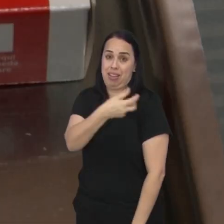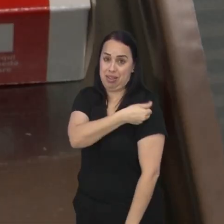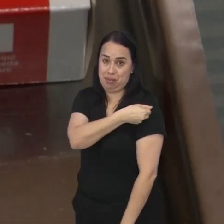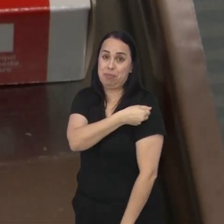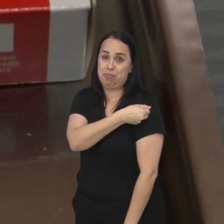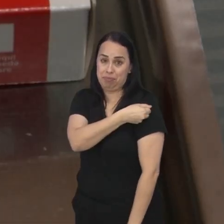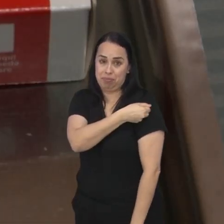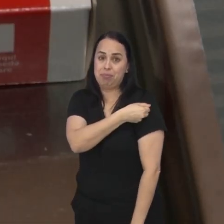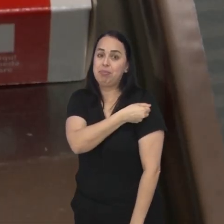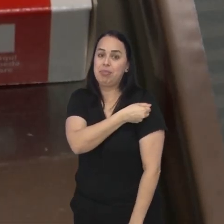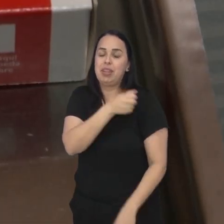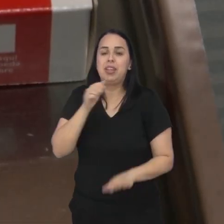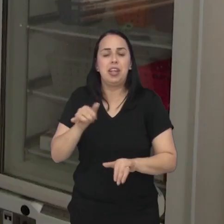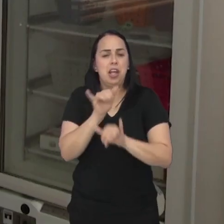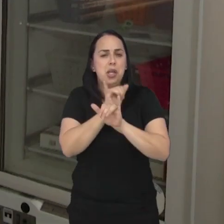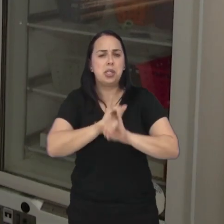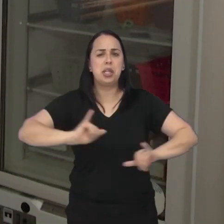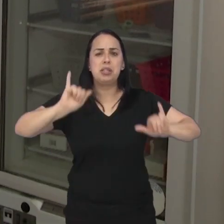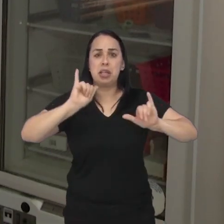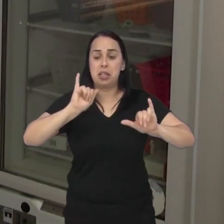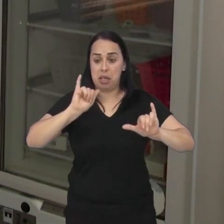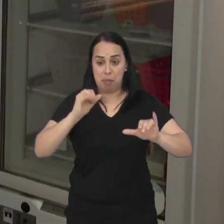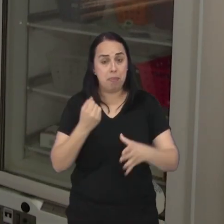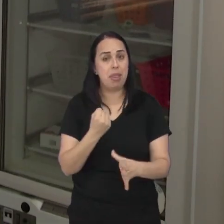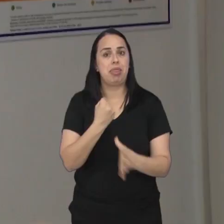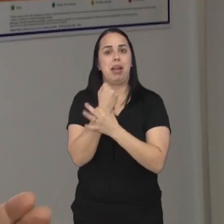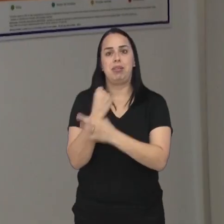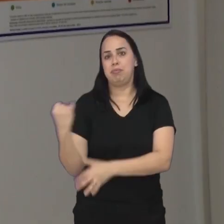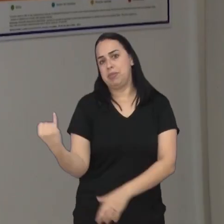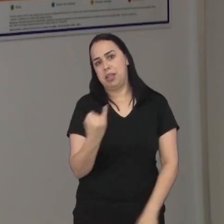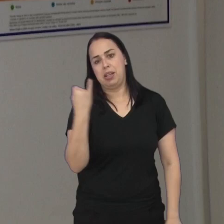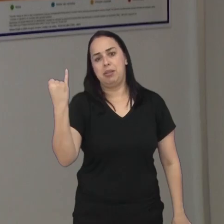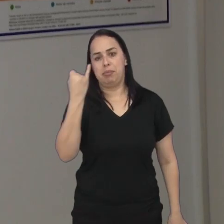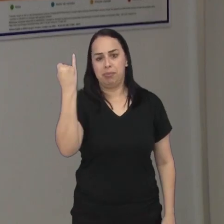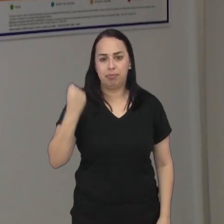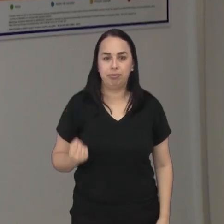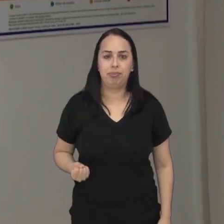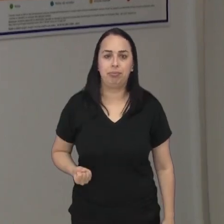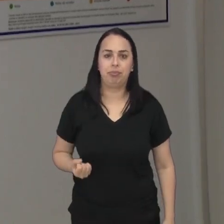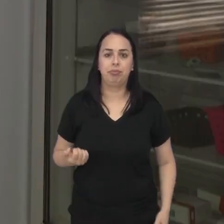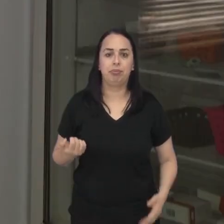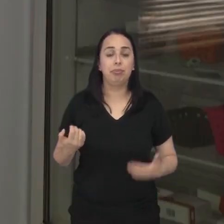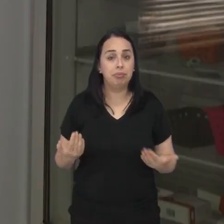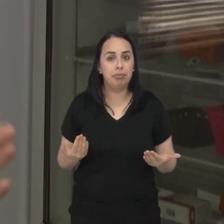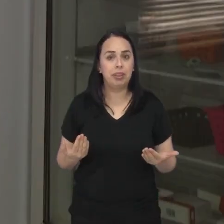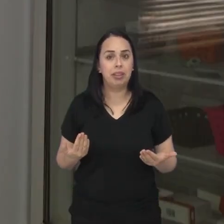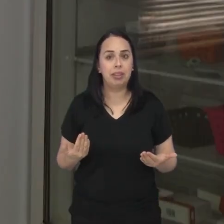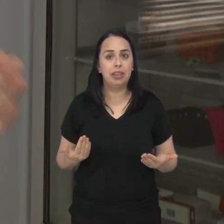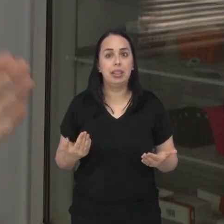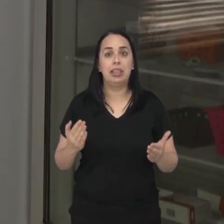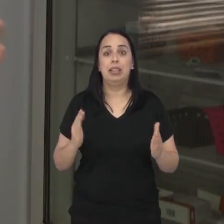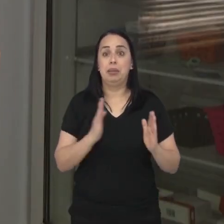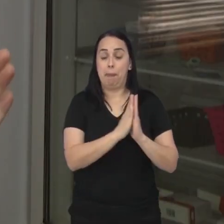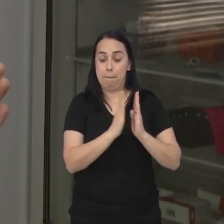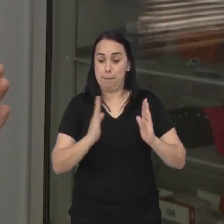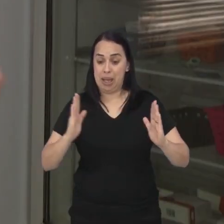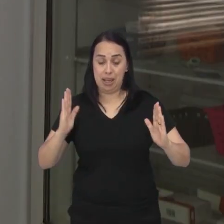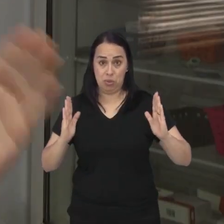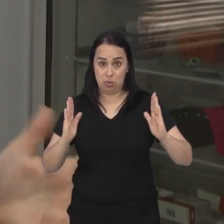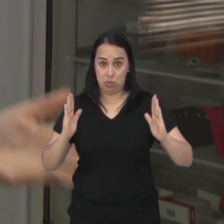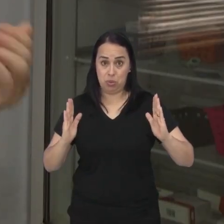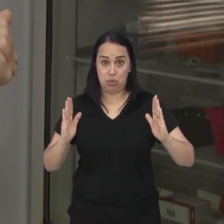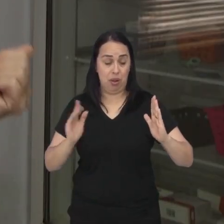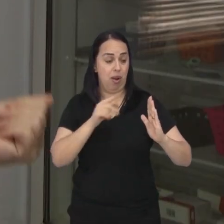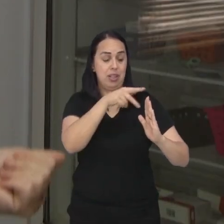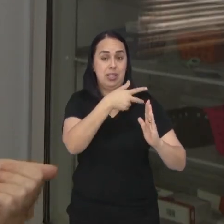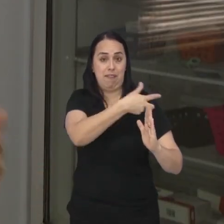dose da vacina contra a dengue e reforça a segurança e importância do imunizante. A partir de 30 dias